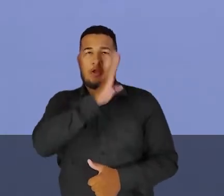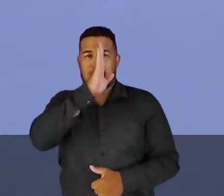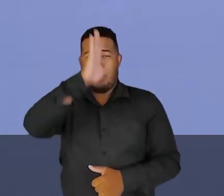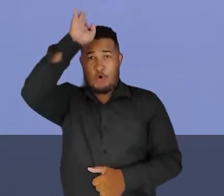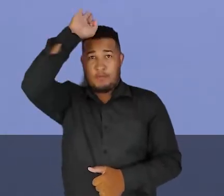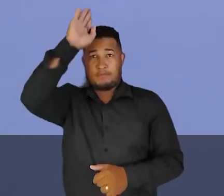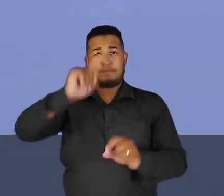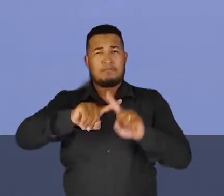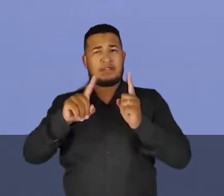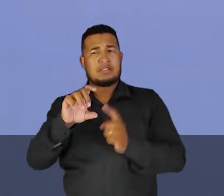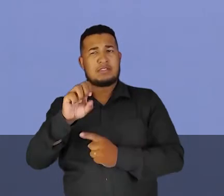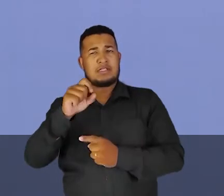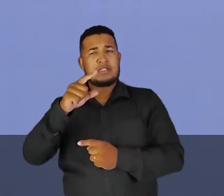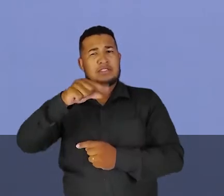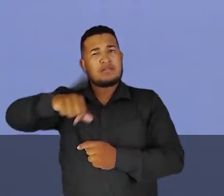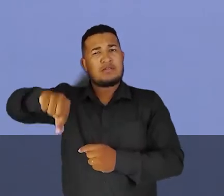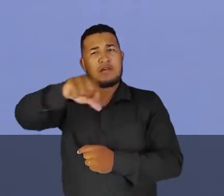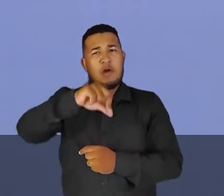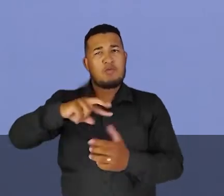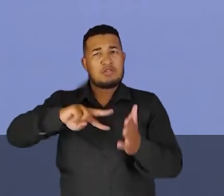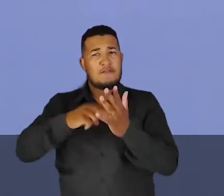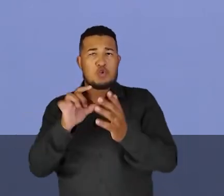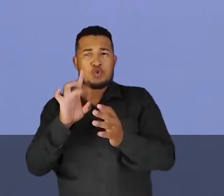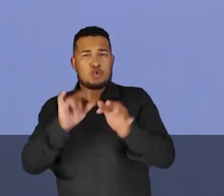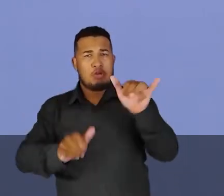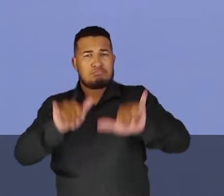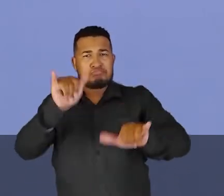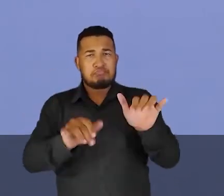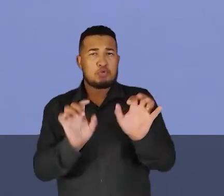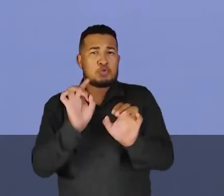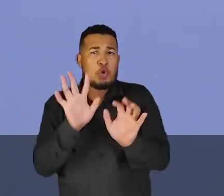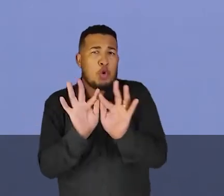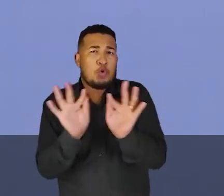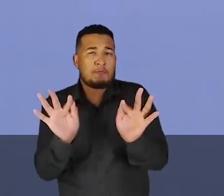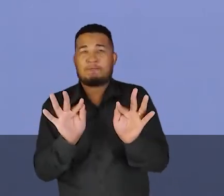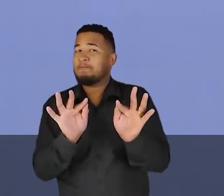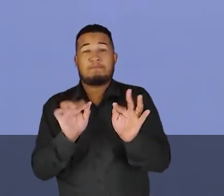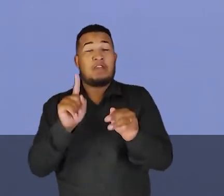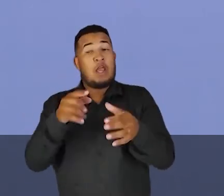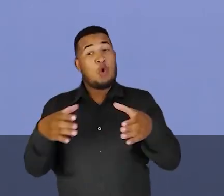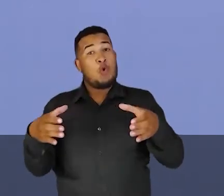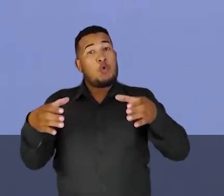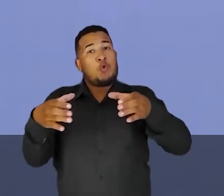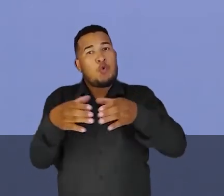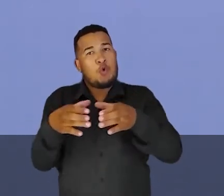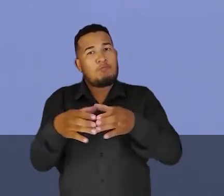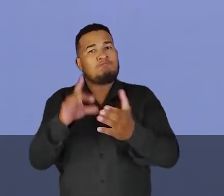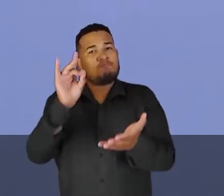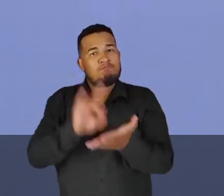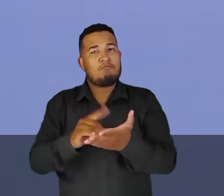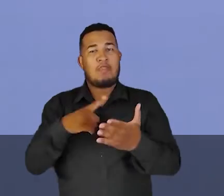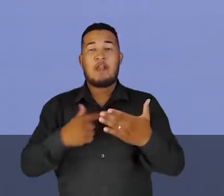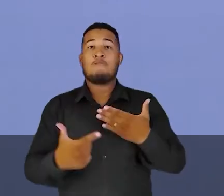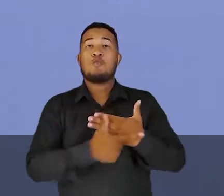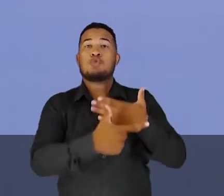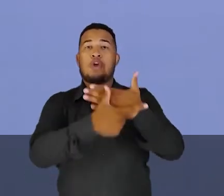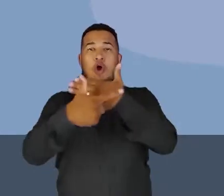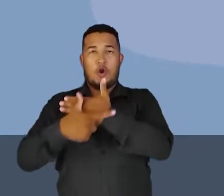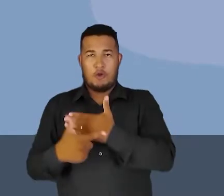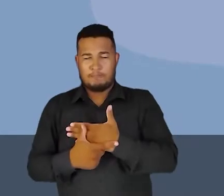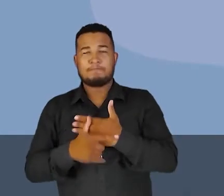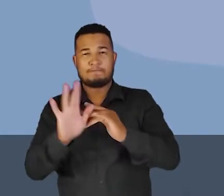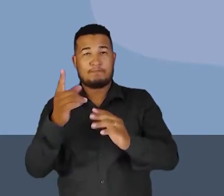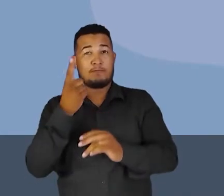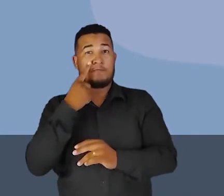pessoal, não é apenas um composto químico, como eu disse. Ele é um grupo de funções. Vamos dar uma olhada